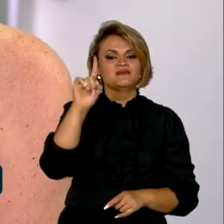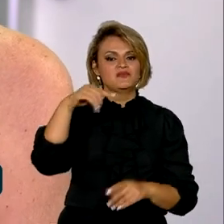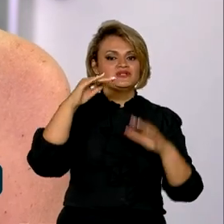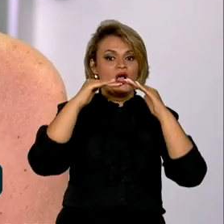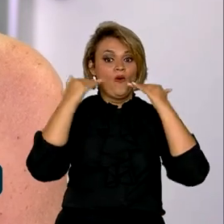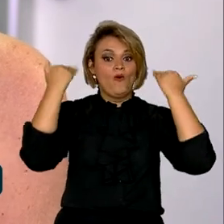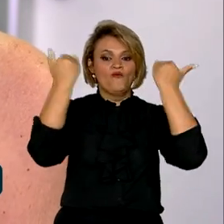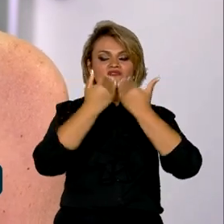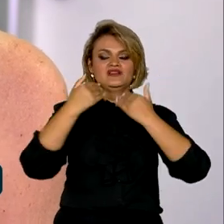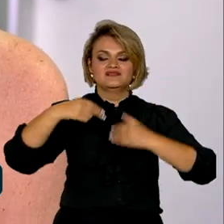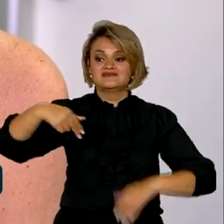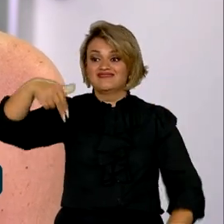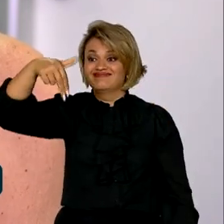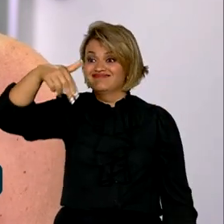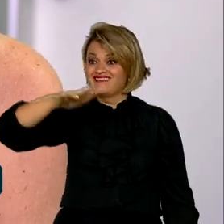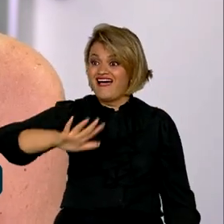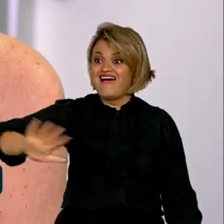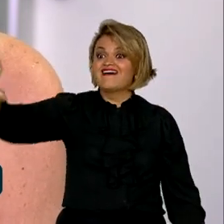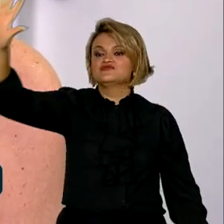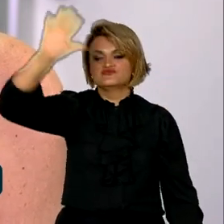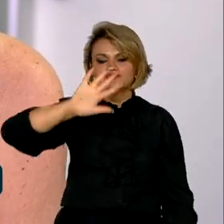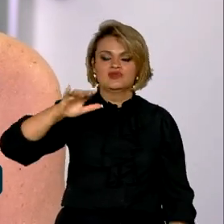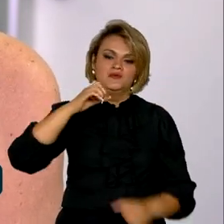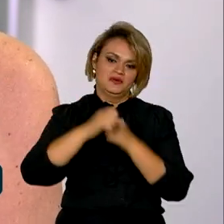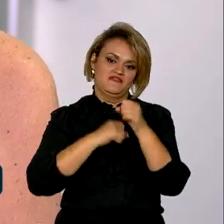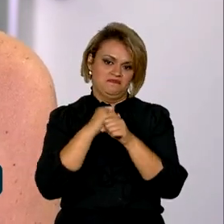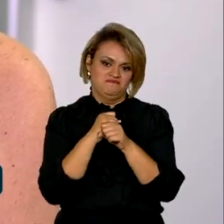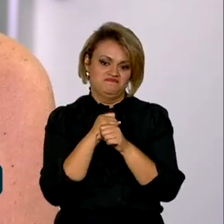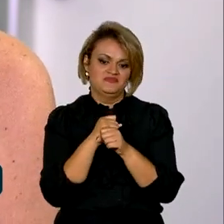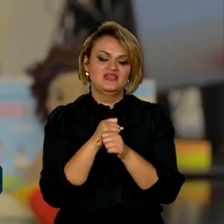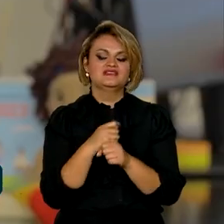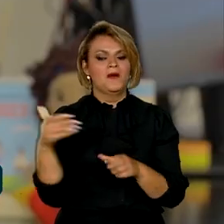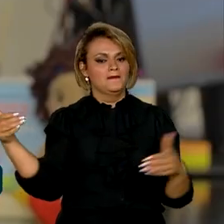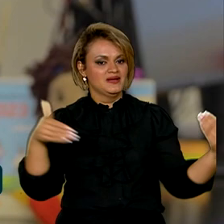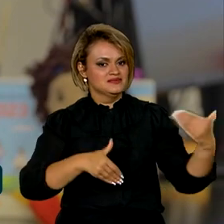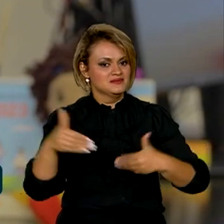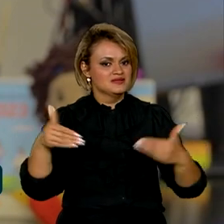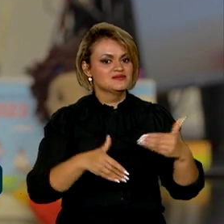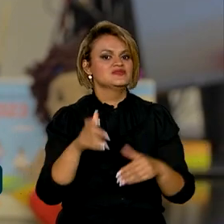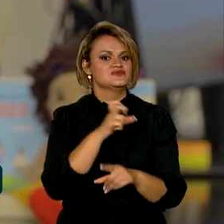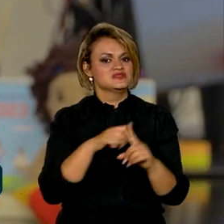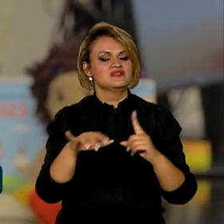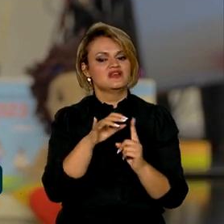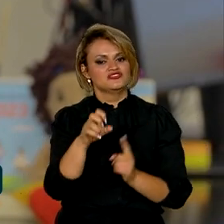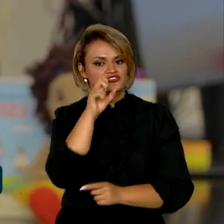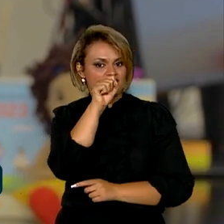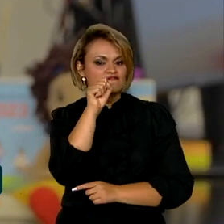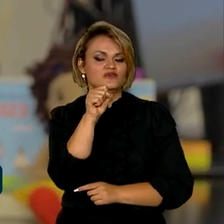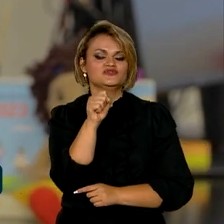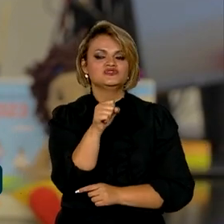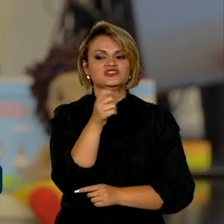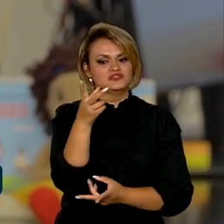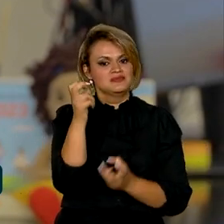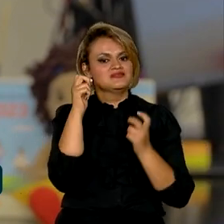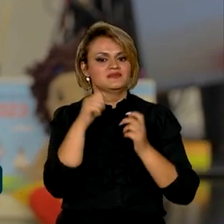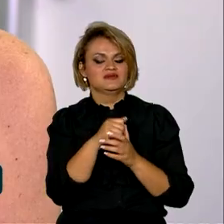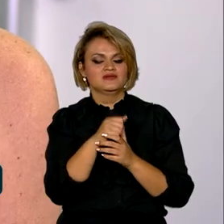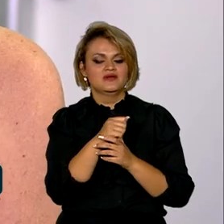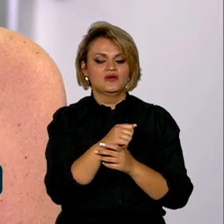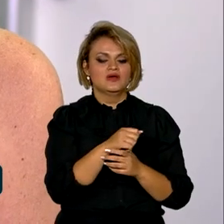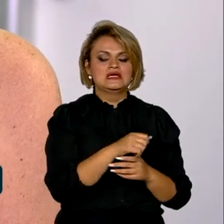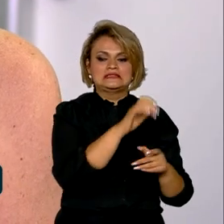nacional no ano que vem. Então, essa retomada da participação social está forte, né? E é assim que a gente entende.